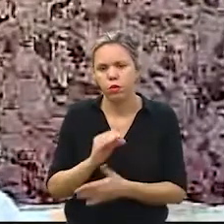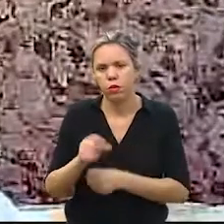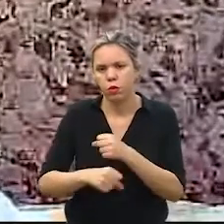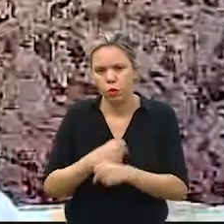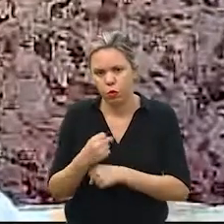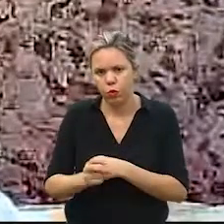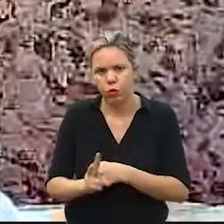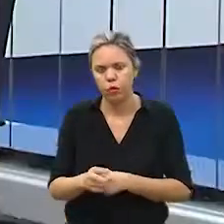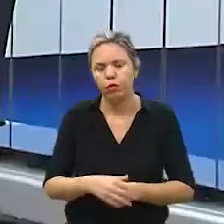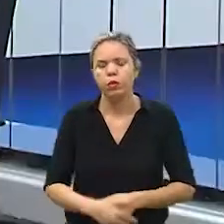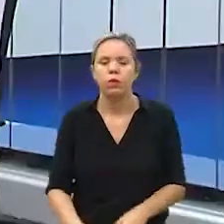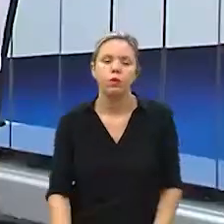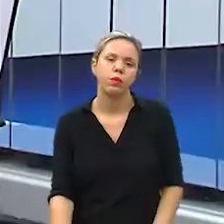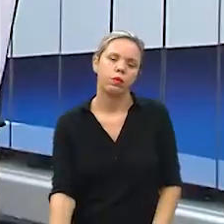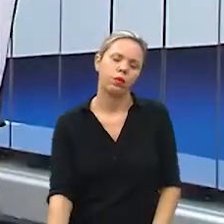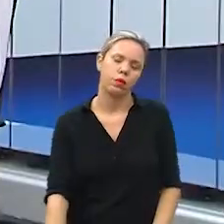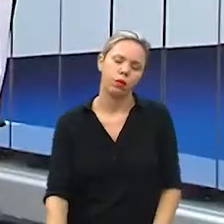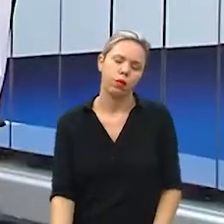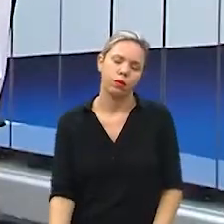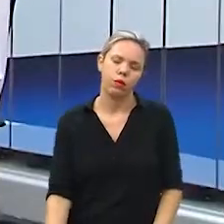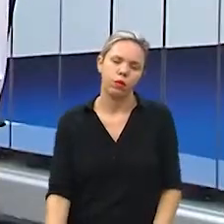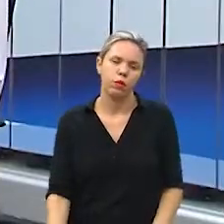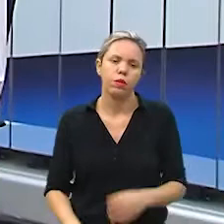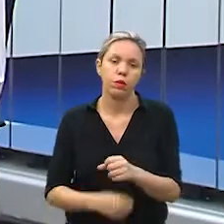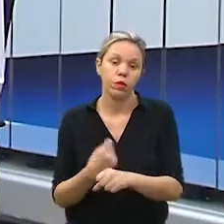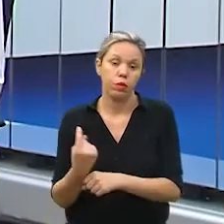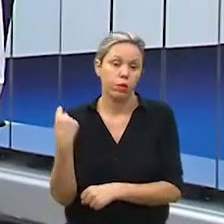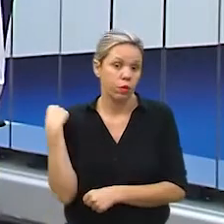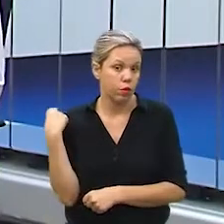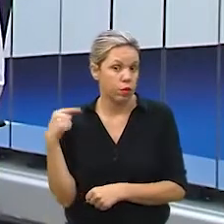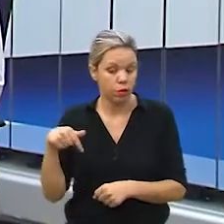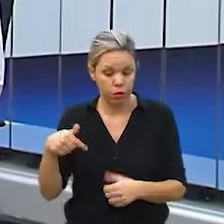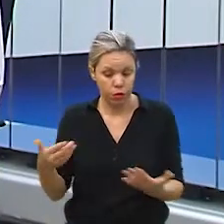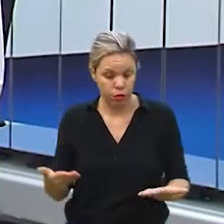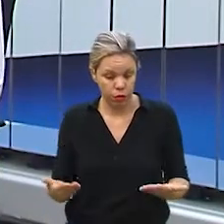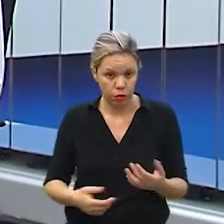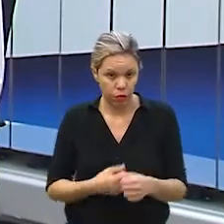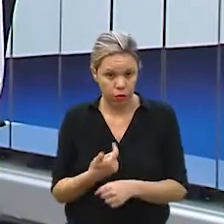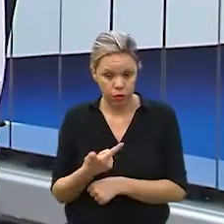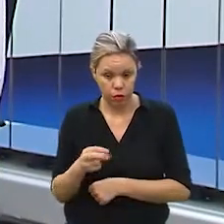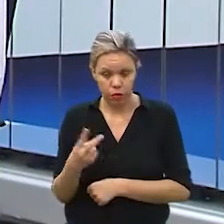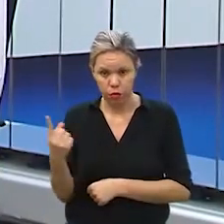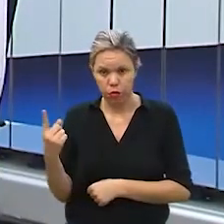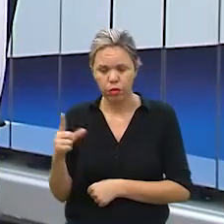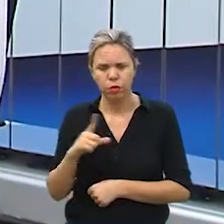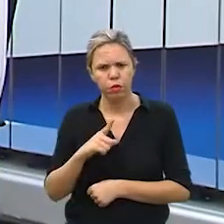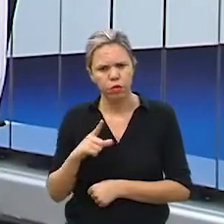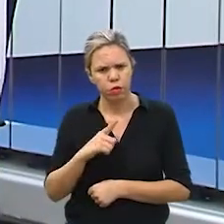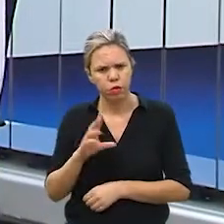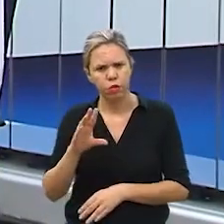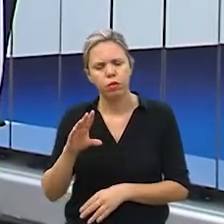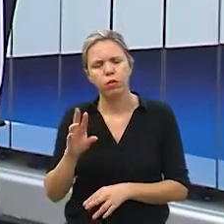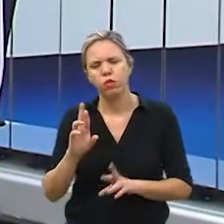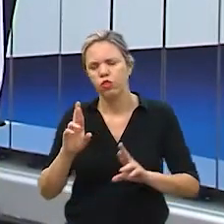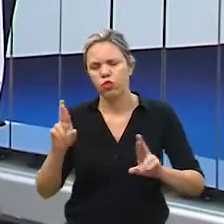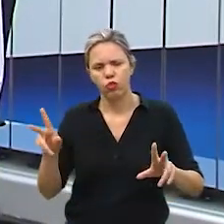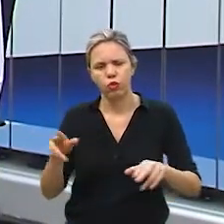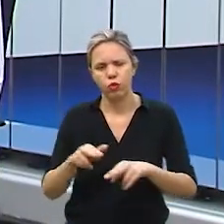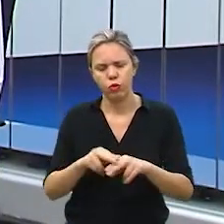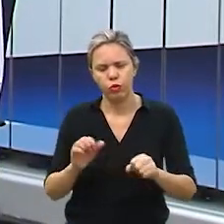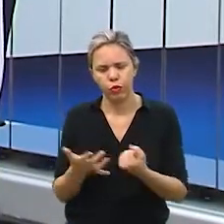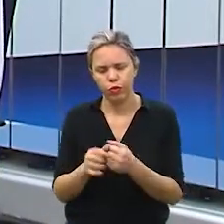anual. Aurílio, ano passado e este ano de 2021 estão sendo atípicos por conta